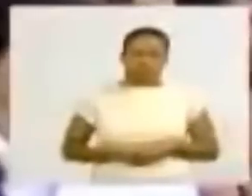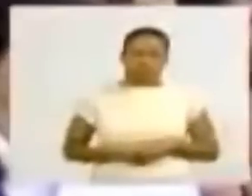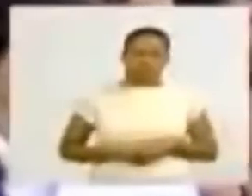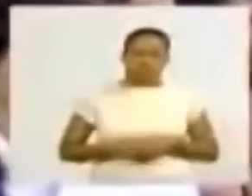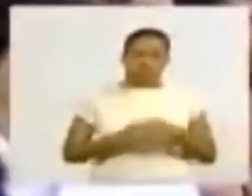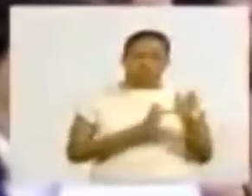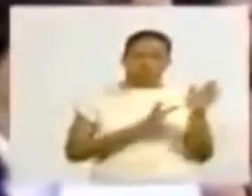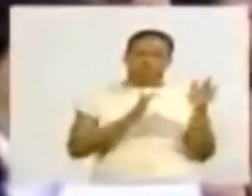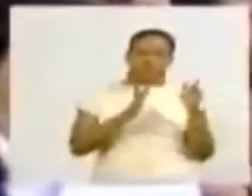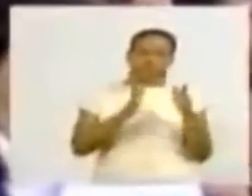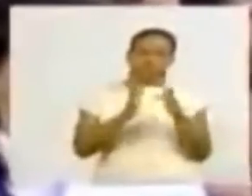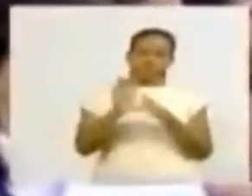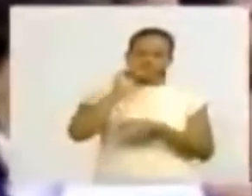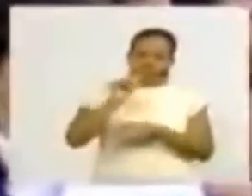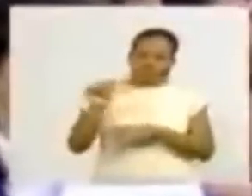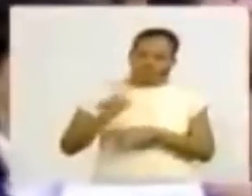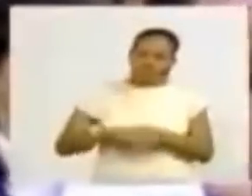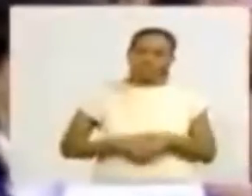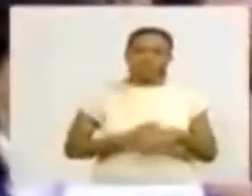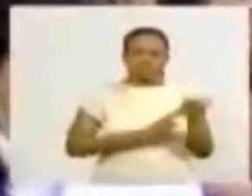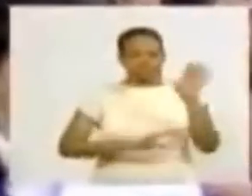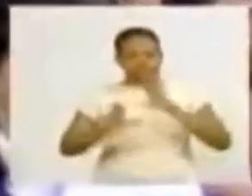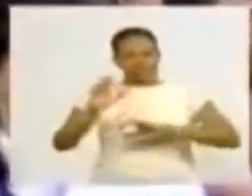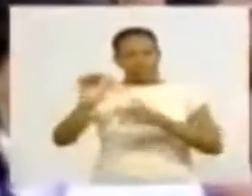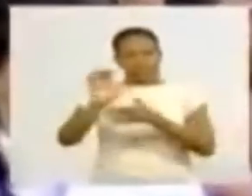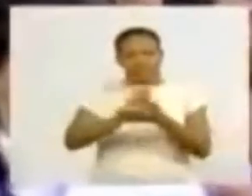ninguém te ama.